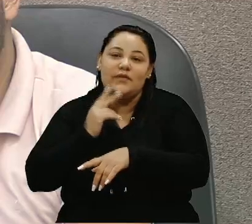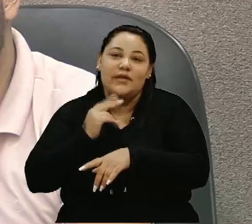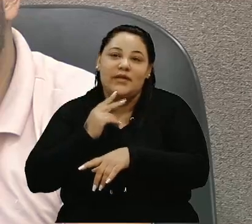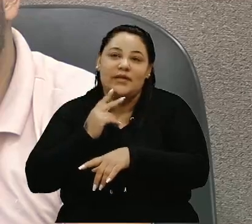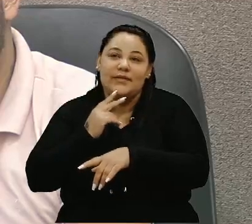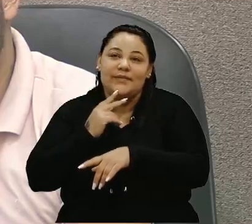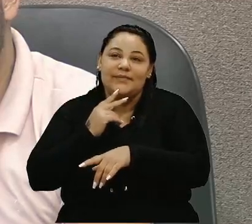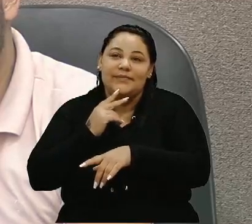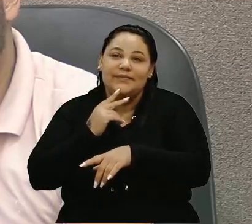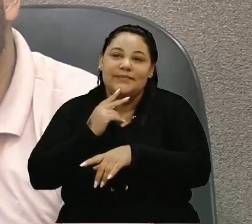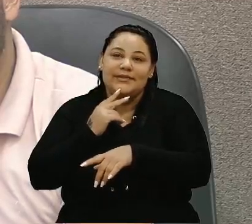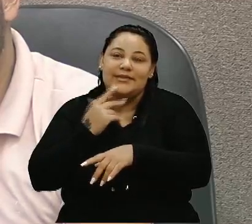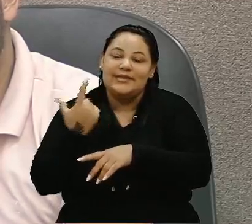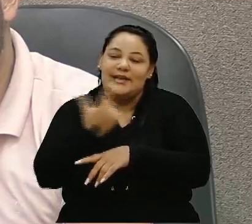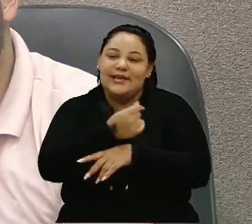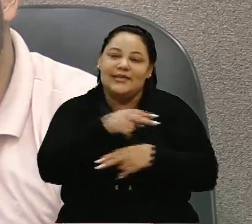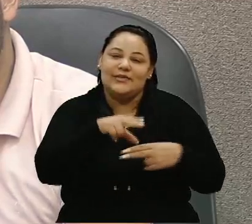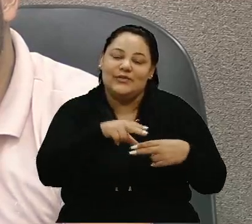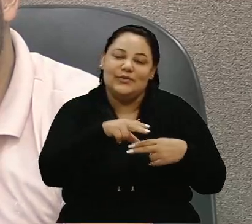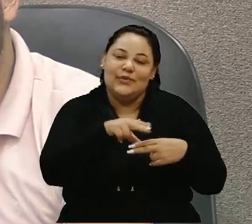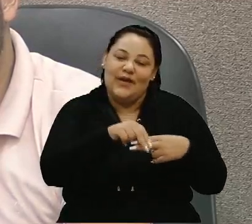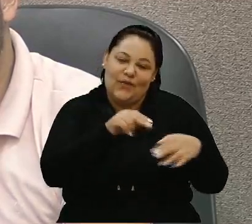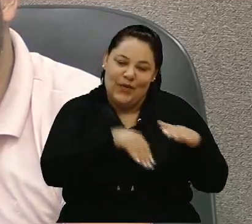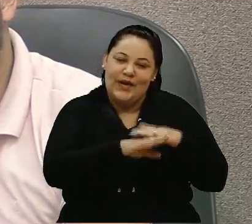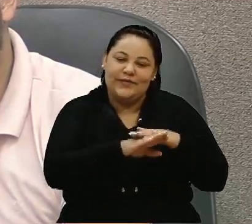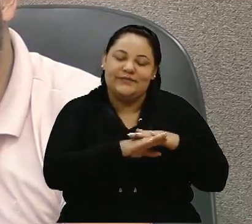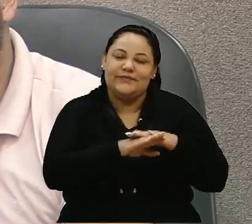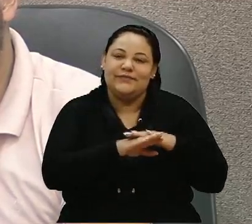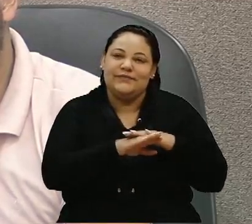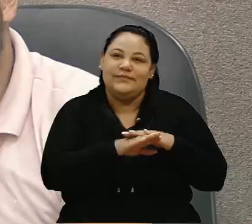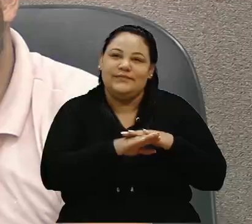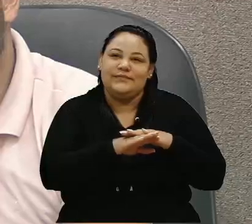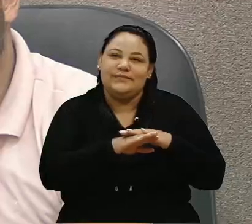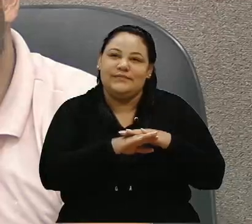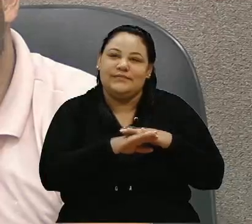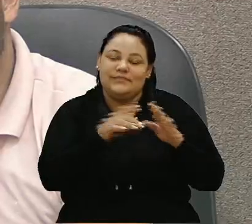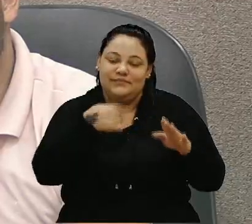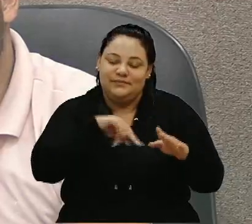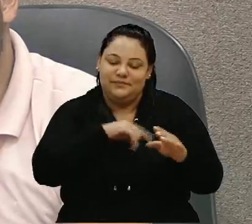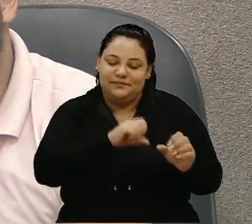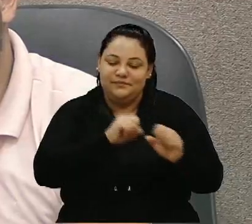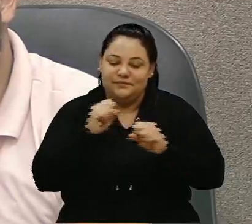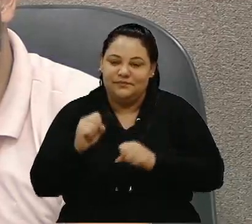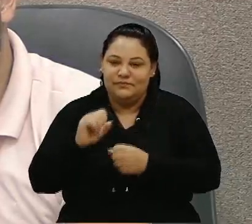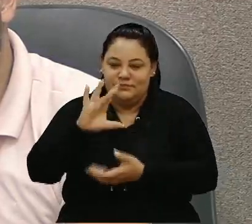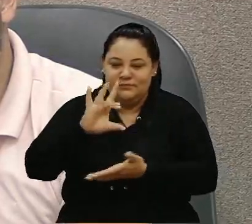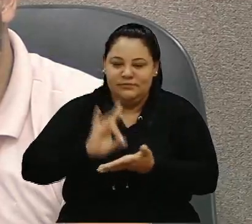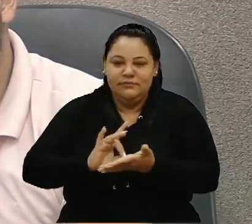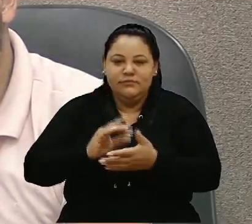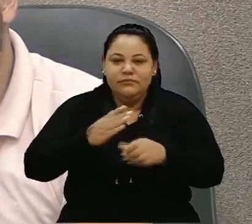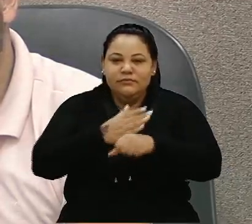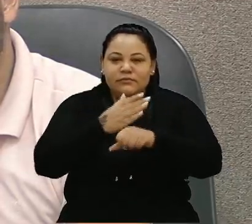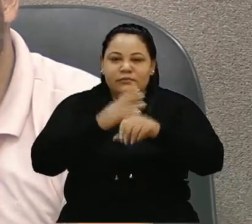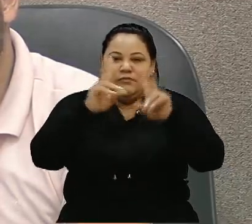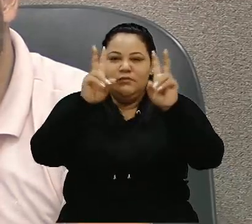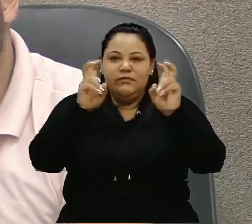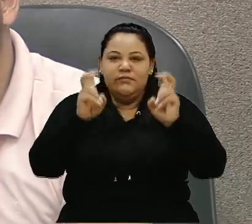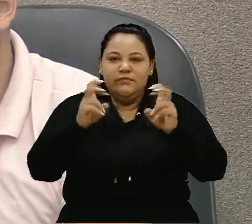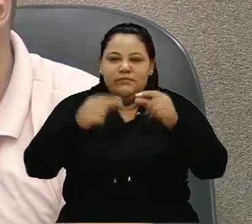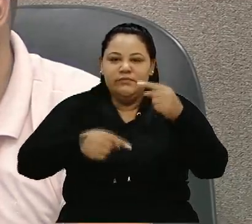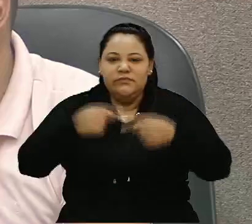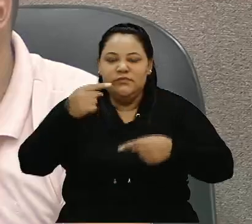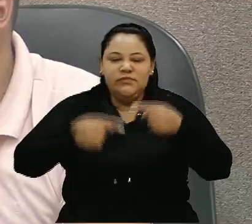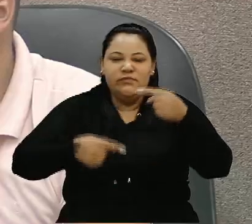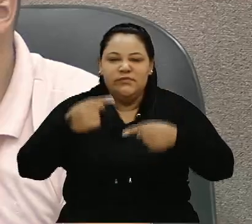esse PL da legislatura passada, para que a gente pudesse efetivamente colocar de novo em pauta, colocar em discussão